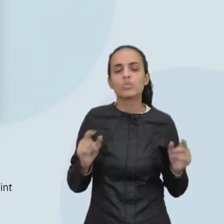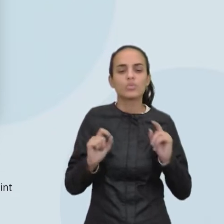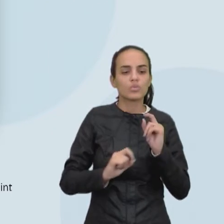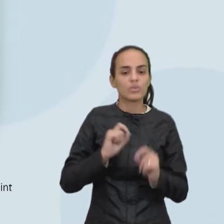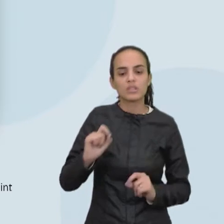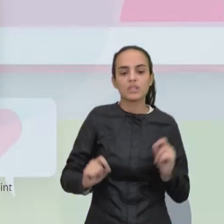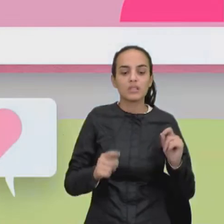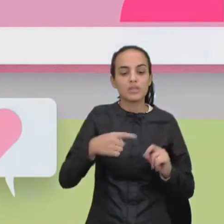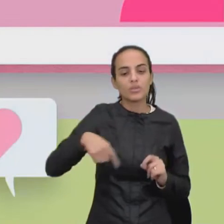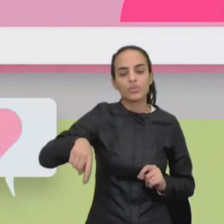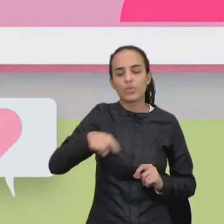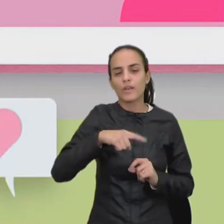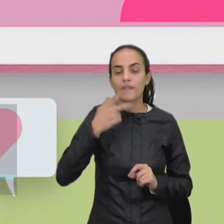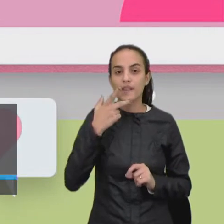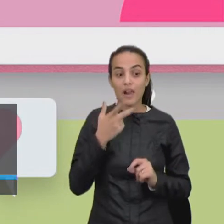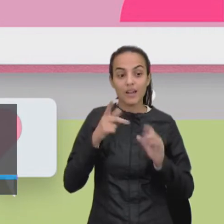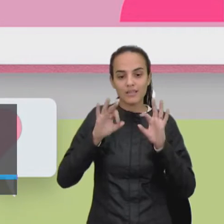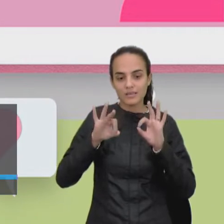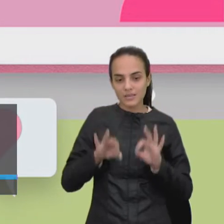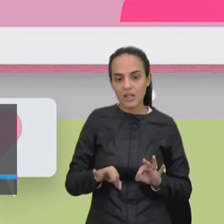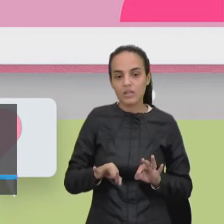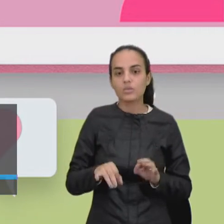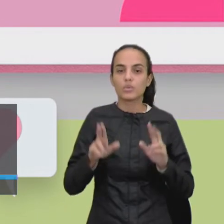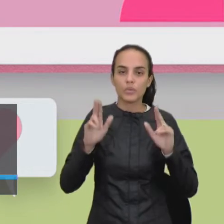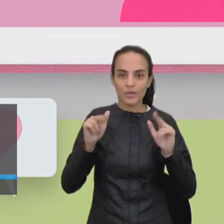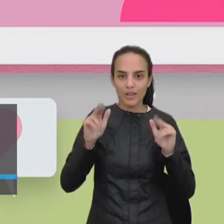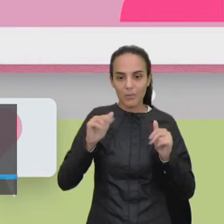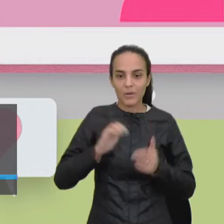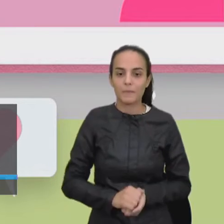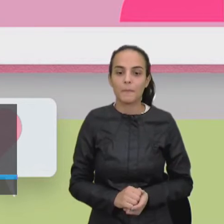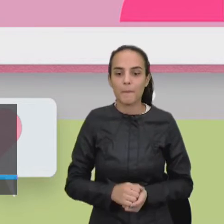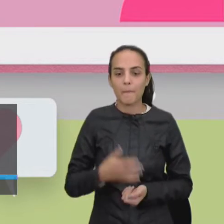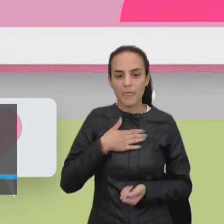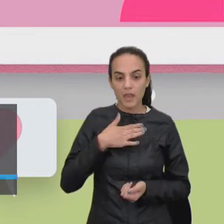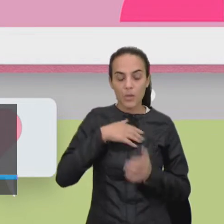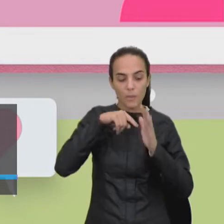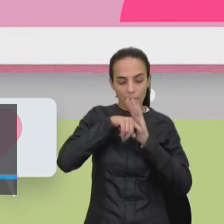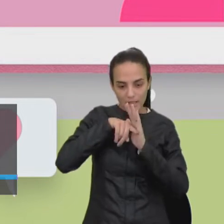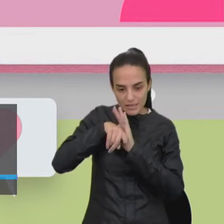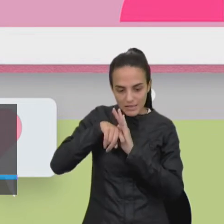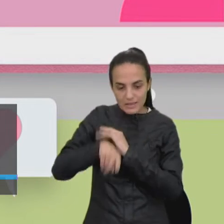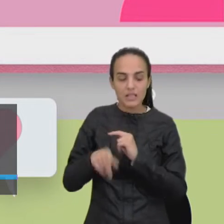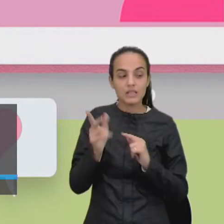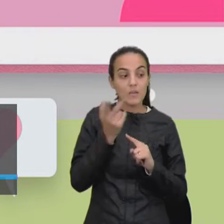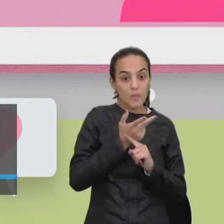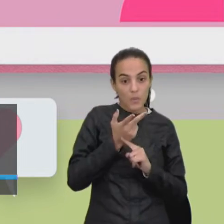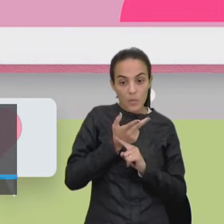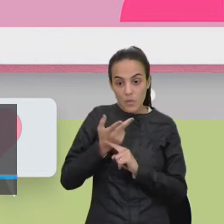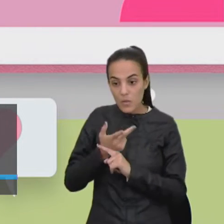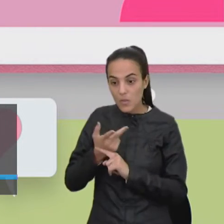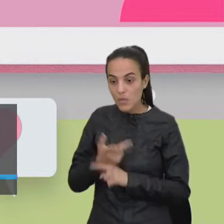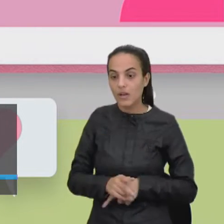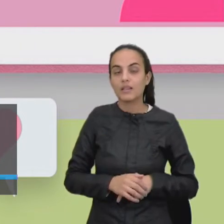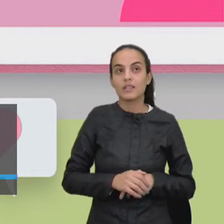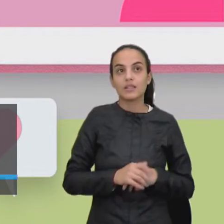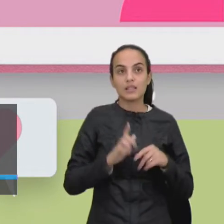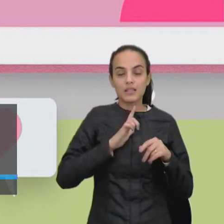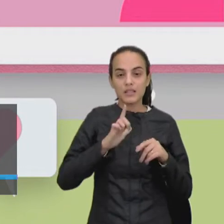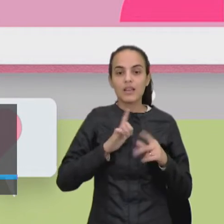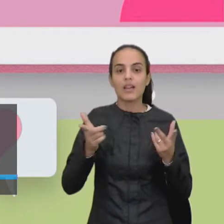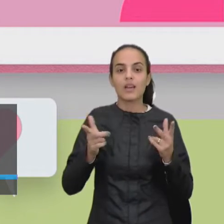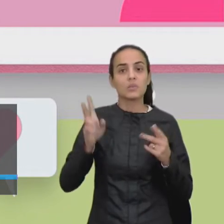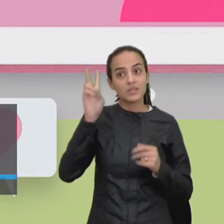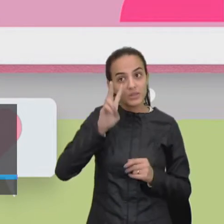é? É a gente falar com credibilidade sobre um assunto. Então eu pesquiso, eu busco, eu tenho uma bagagem, eu tenho